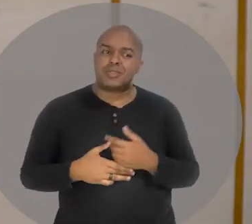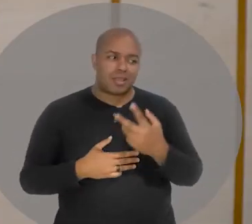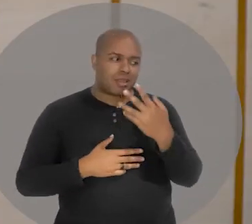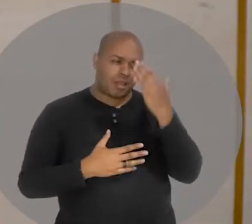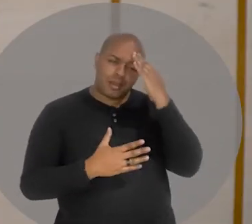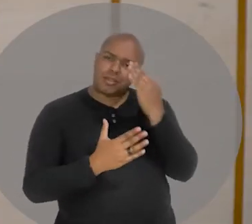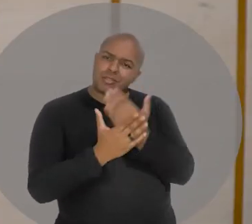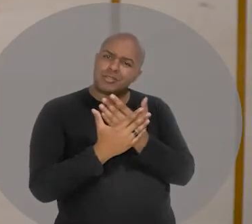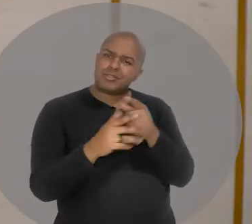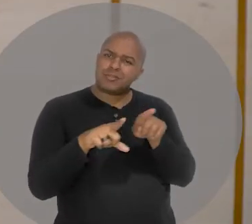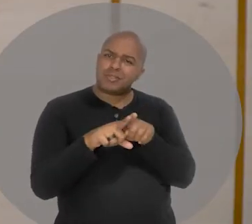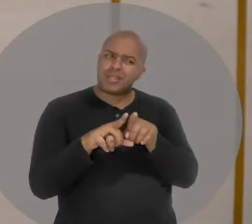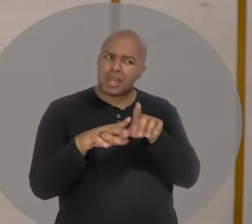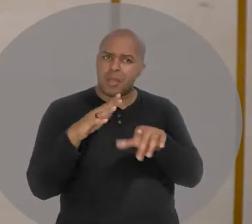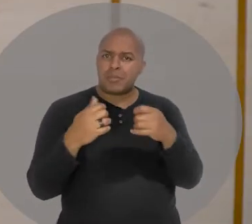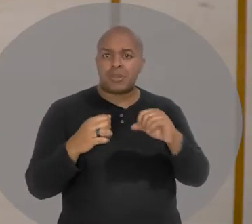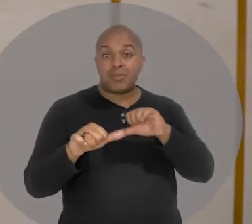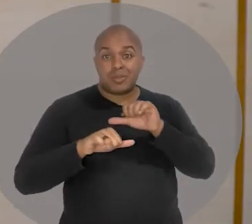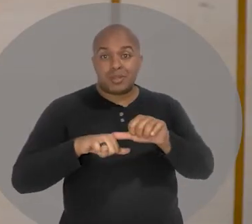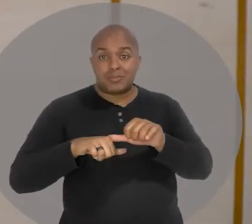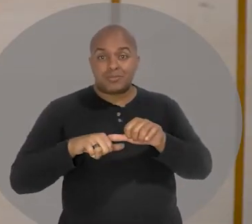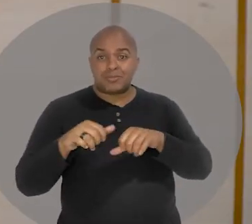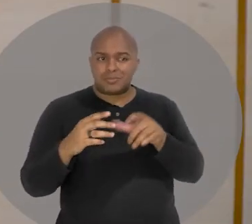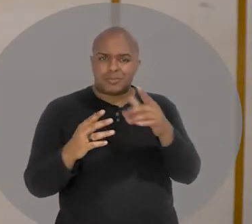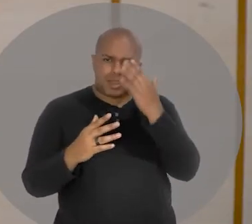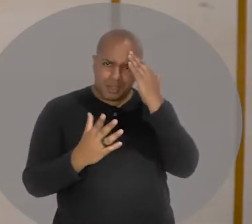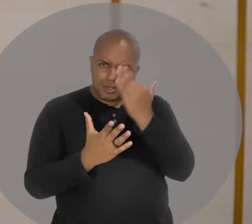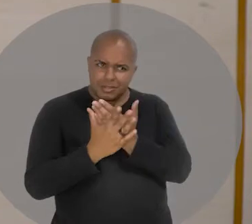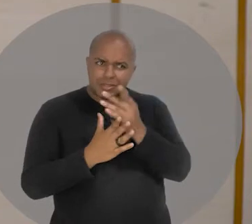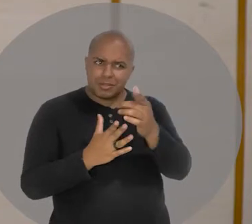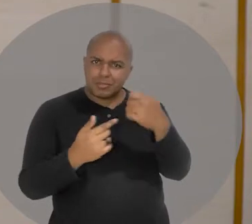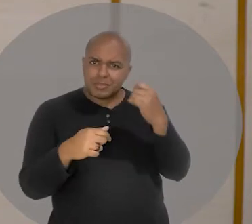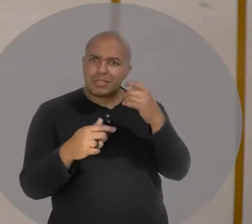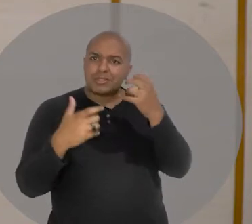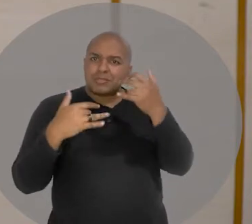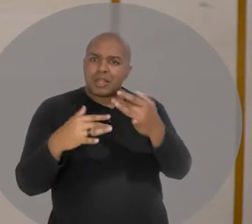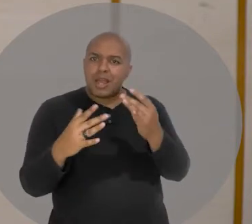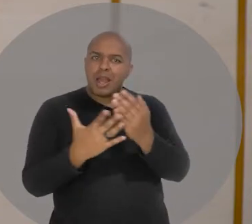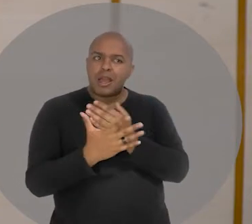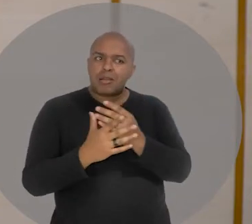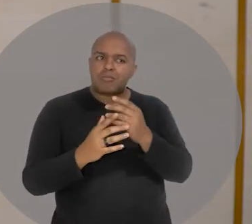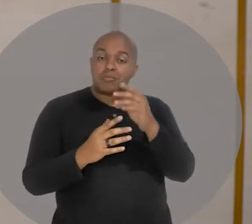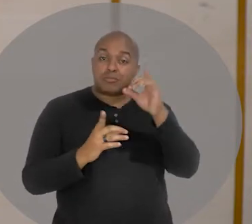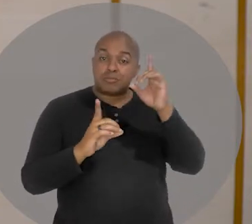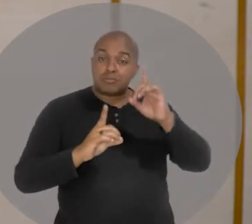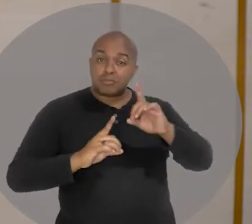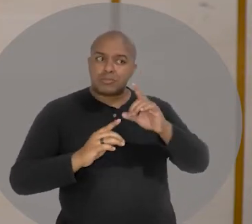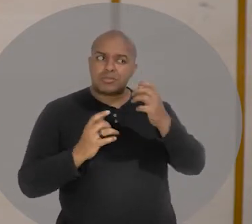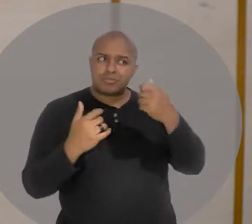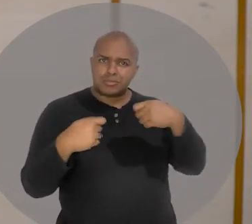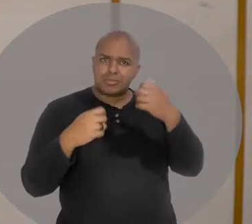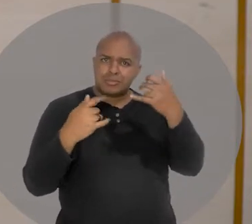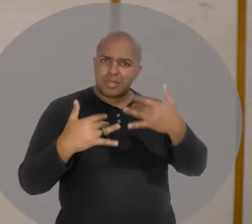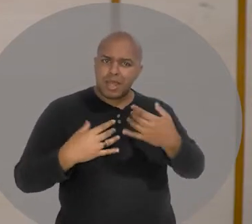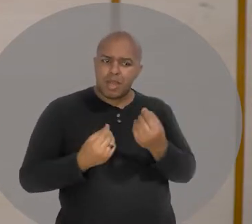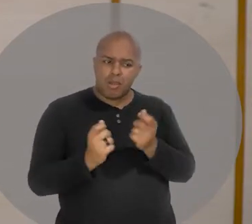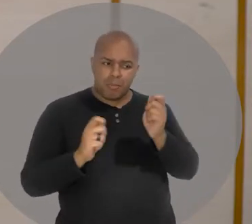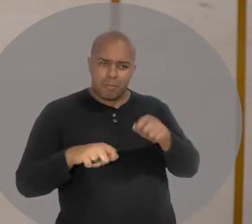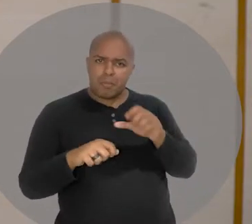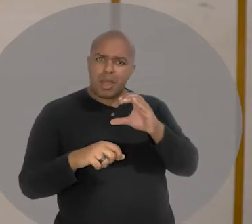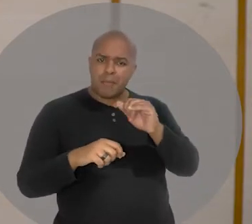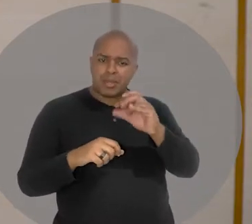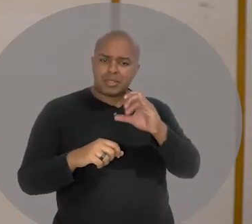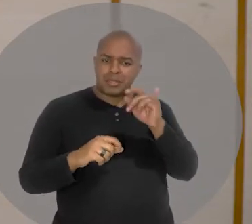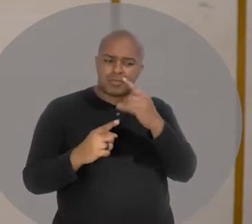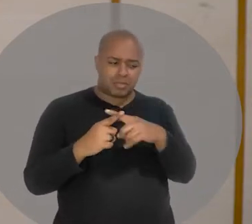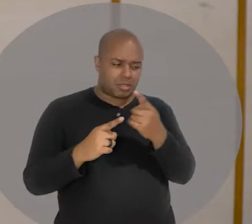que isso deveria mudar. Acredito que a gente deveria falar sobre deficiência, deveria falar sobre capacitismo, porque a gente